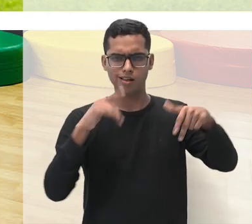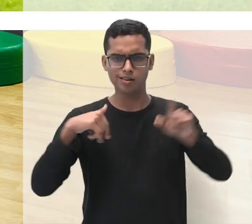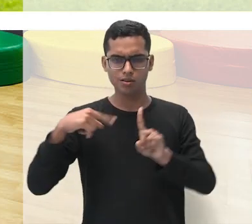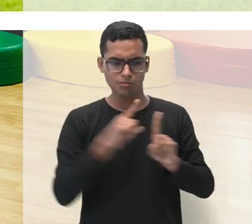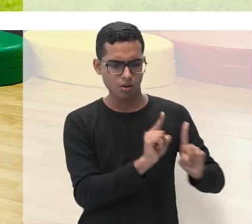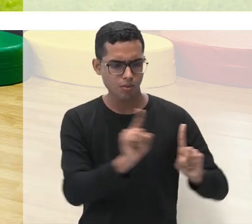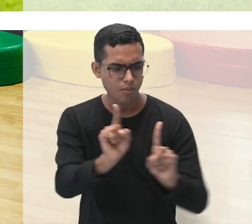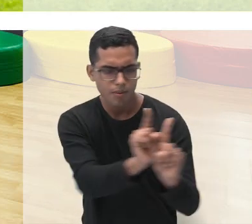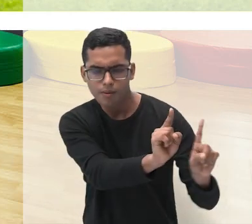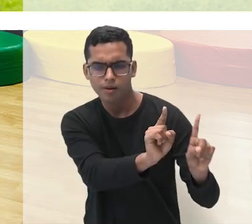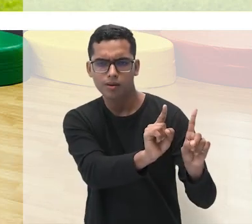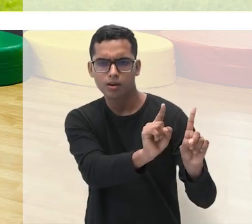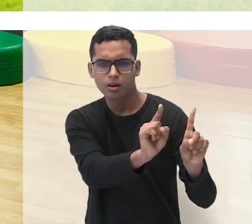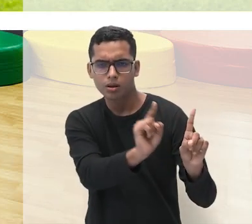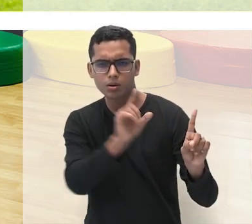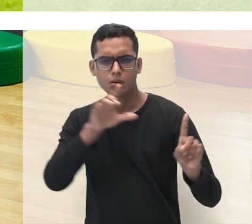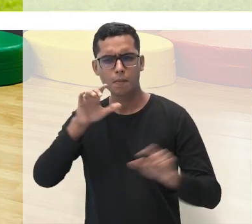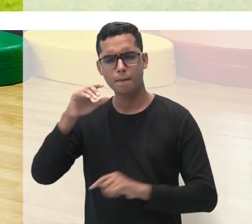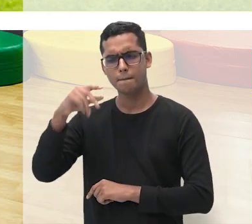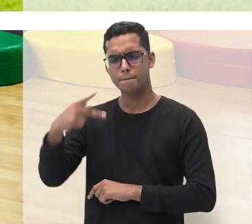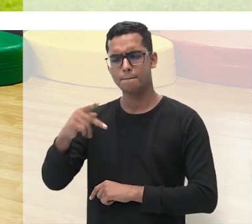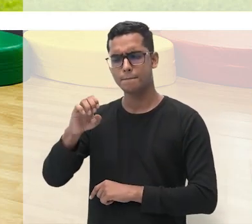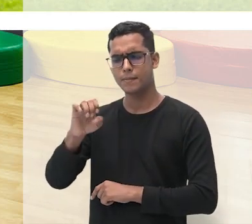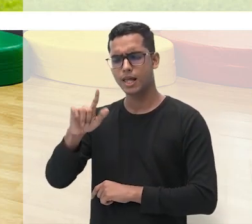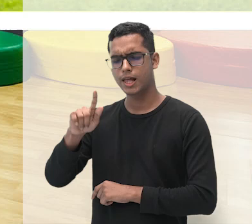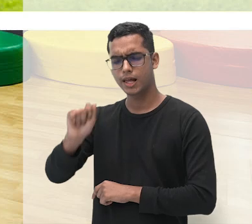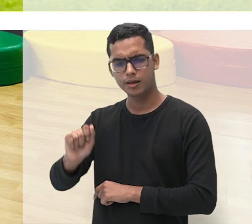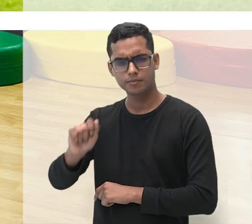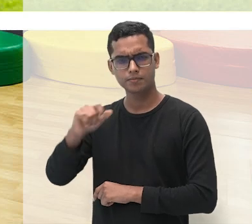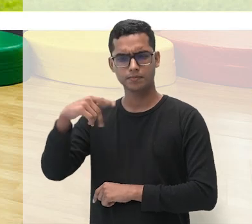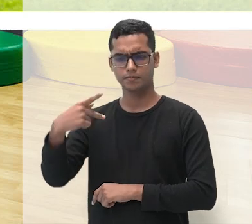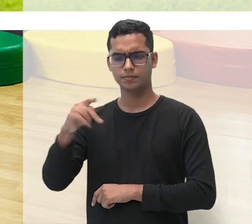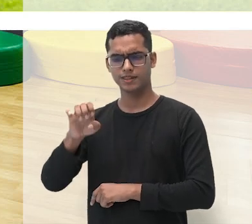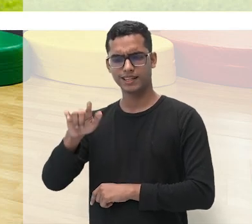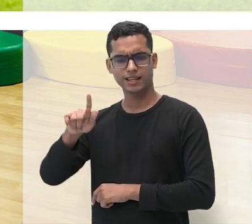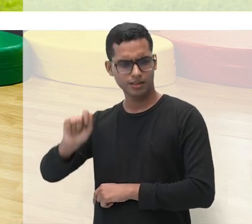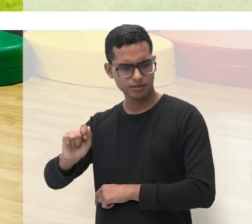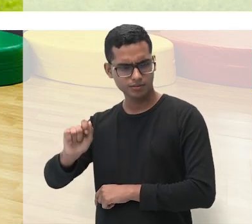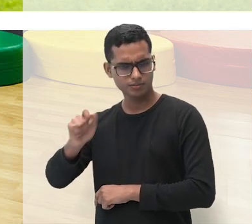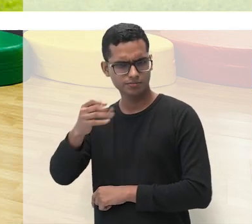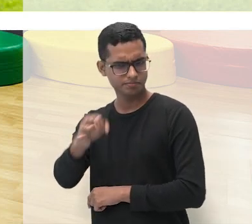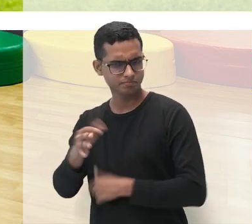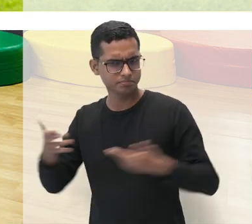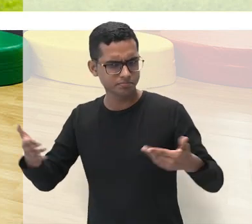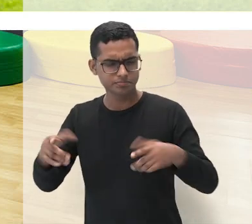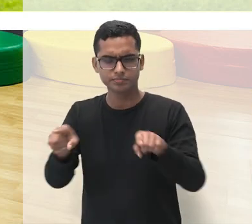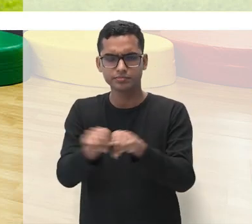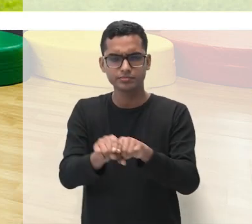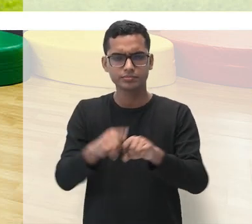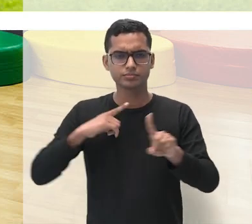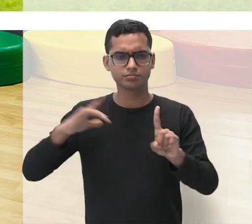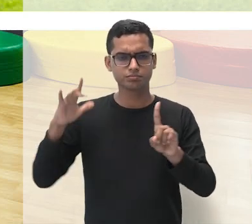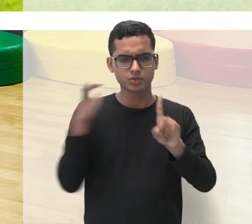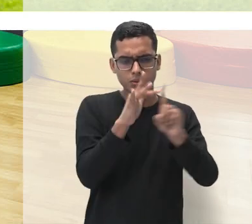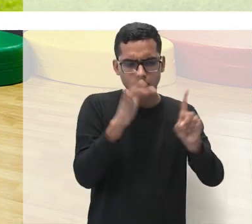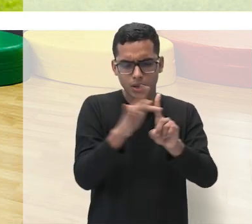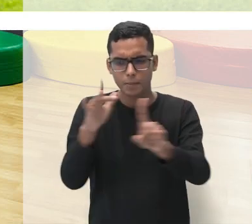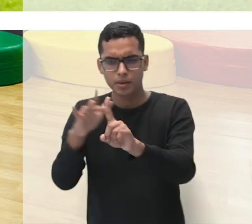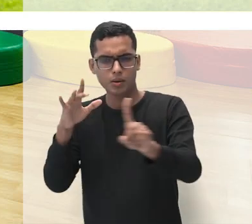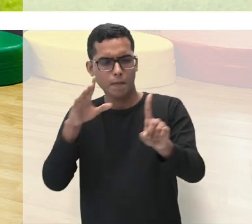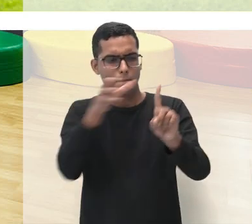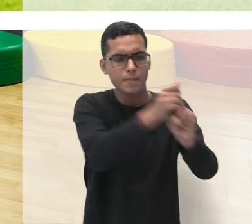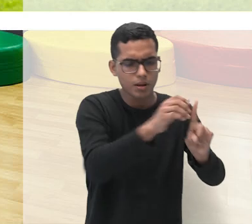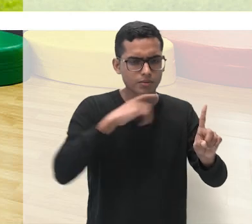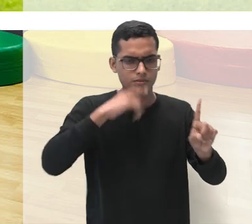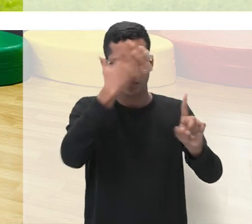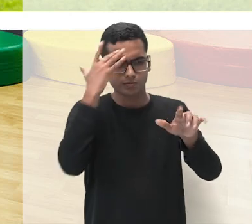outro. Será que é pega-pega? O que vocês acham? Ah, professora, eu não conheço como esse nome não, eu conheço